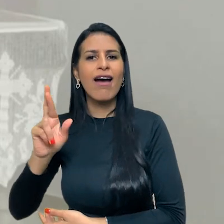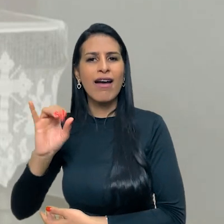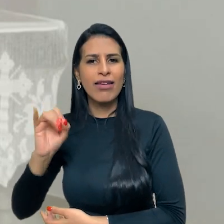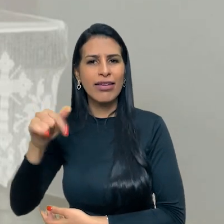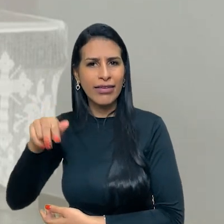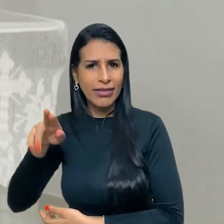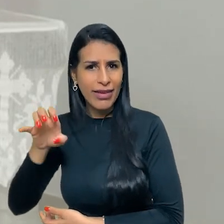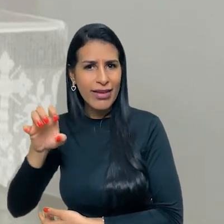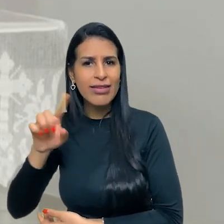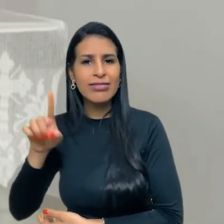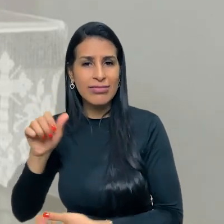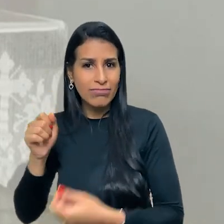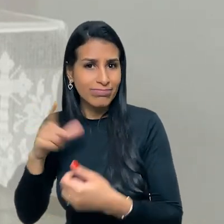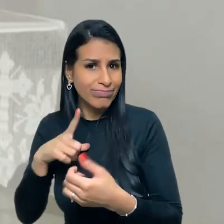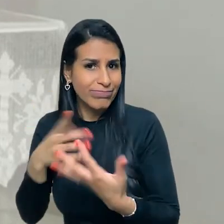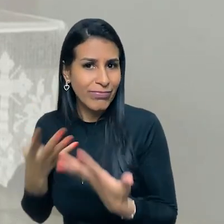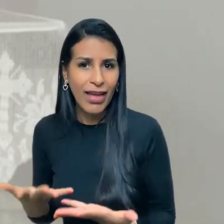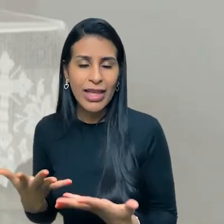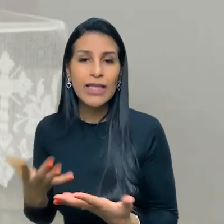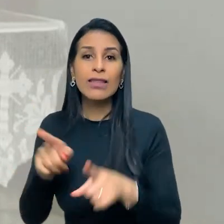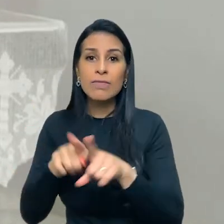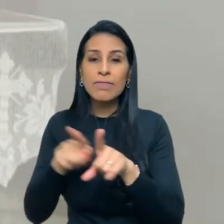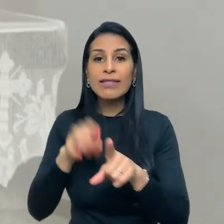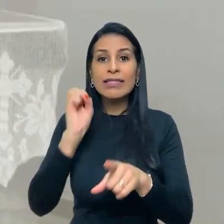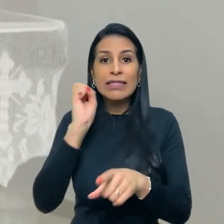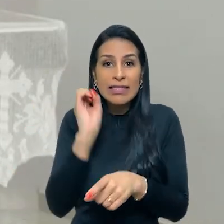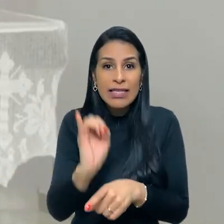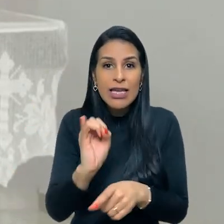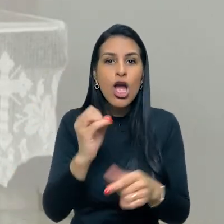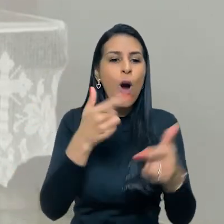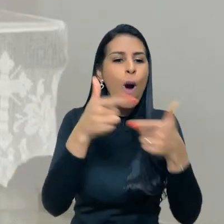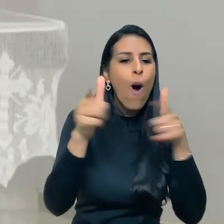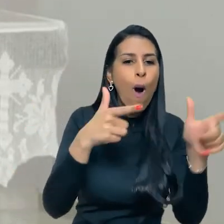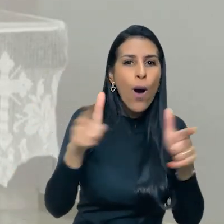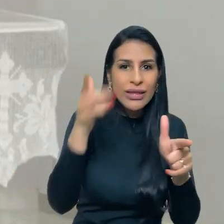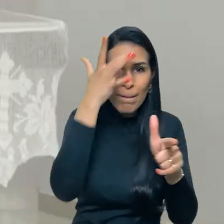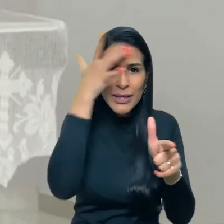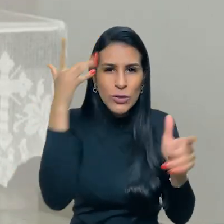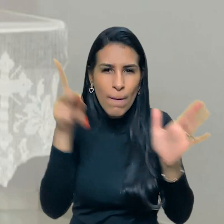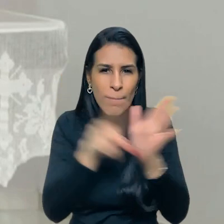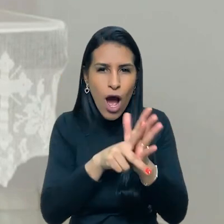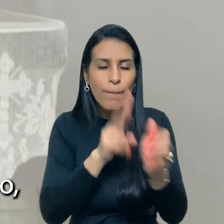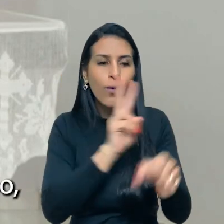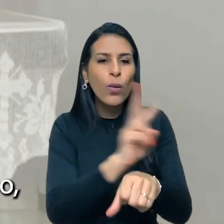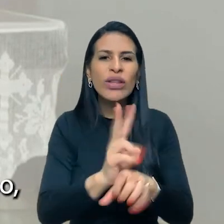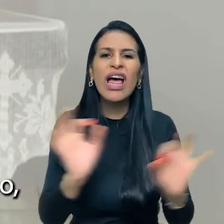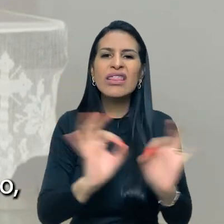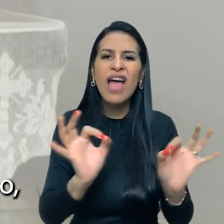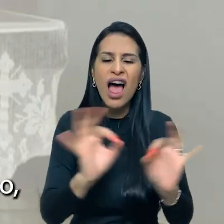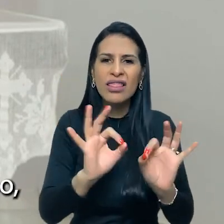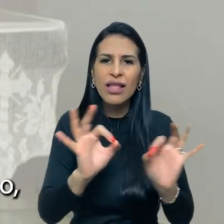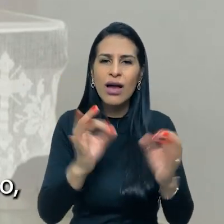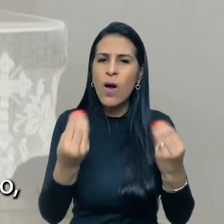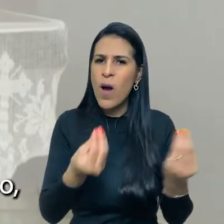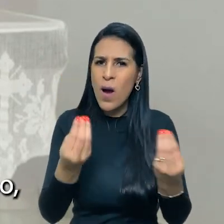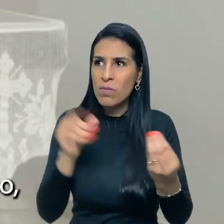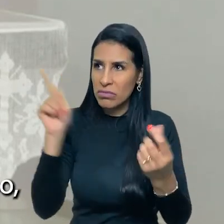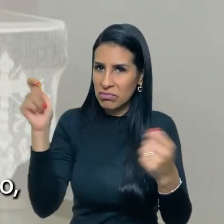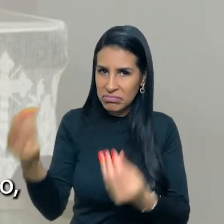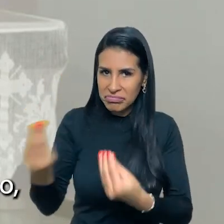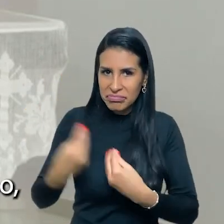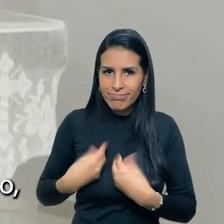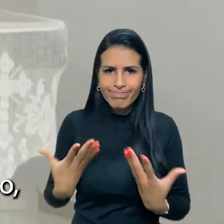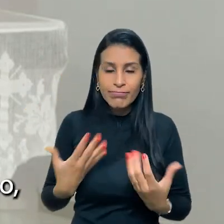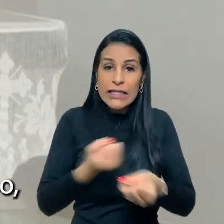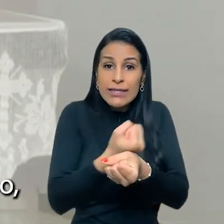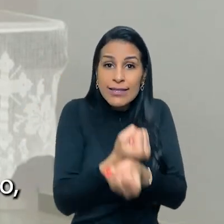é dos outros, quem lhes dará o que é de vocês? Um escravo não